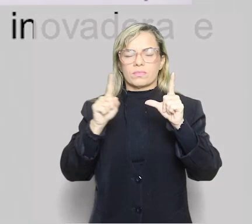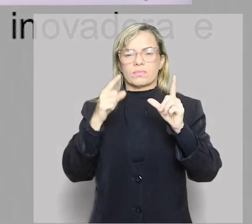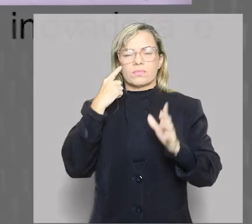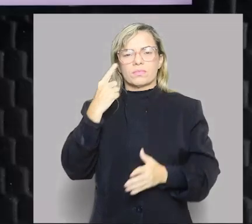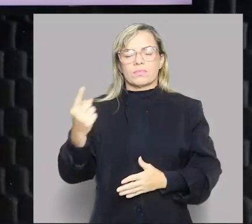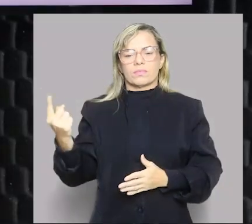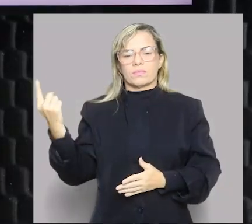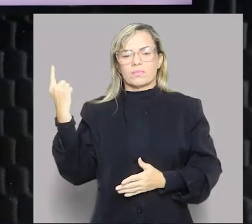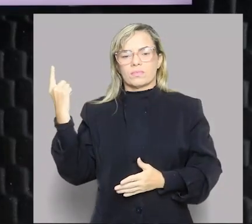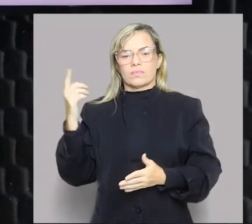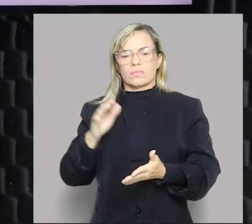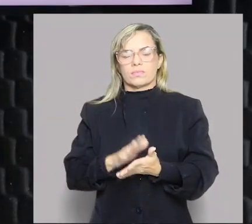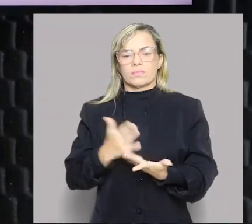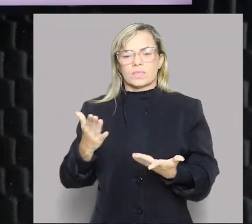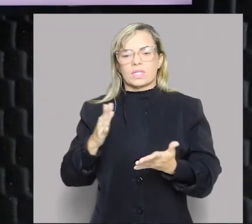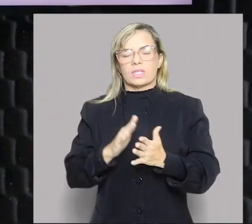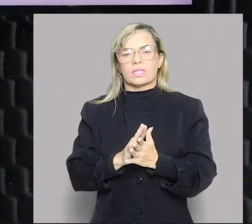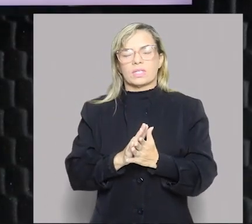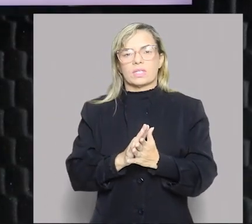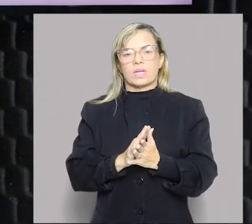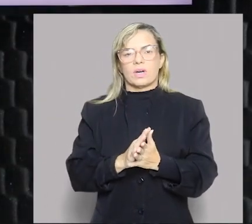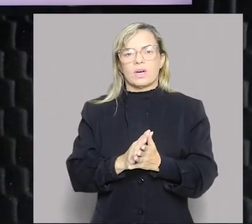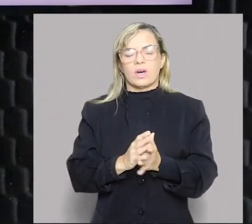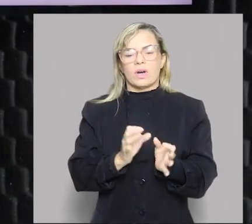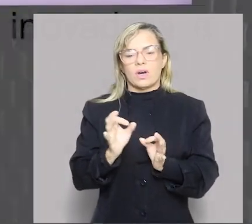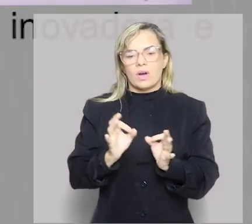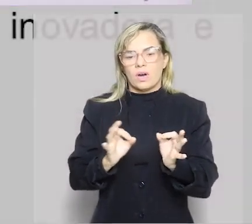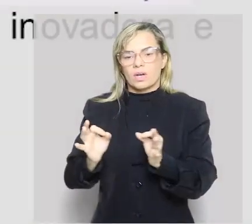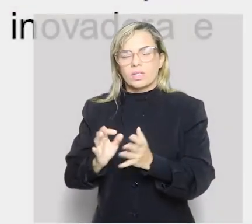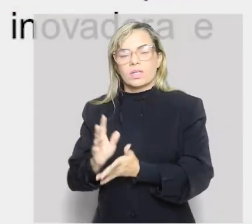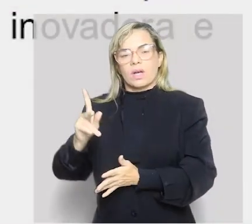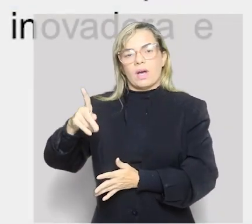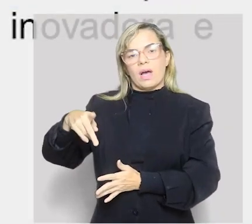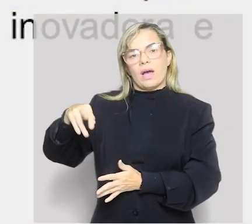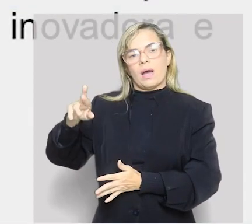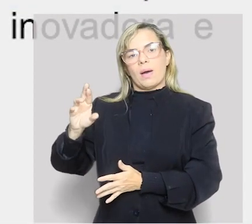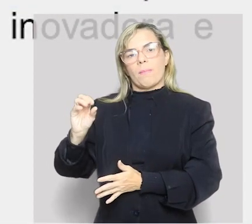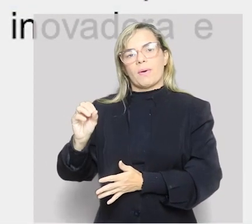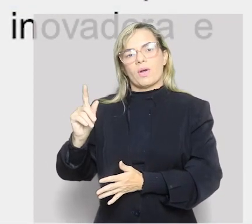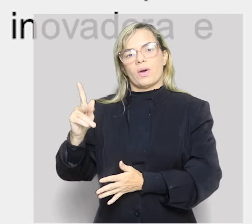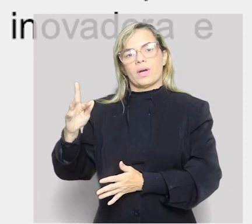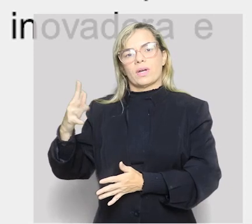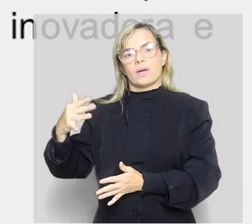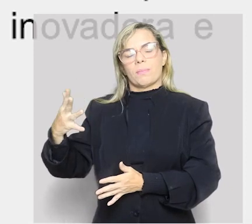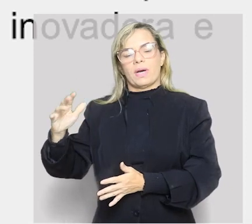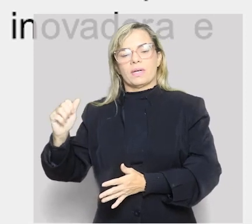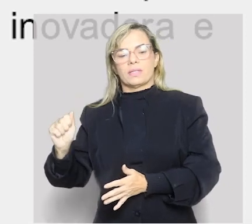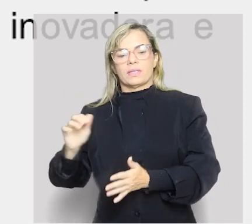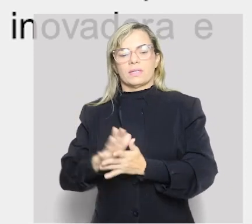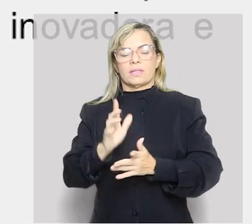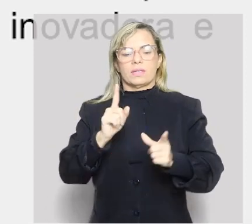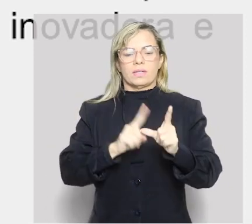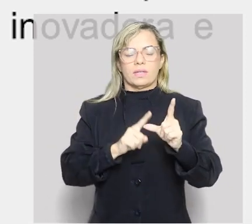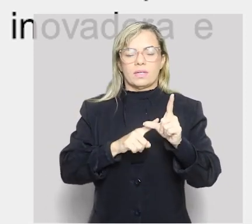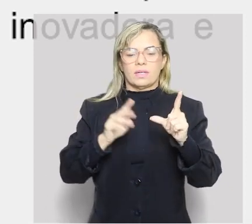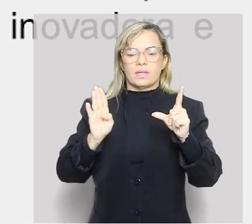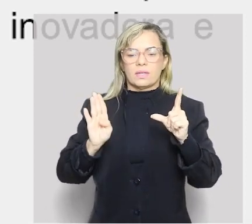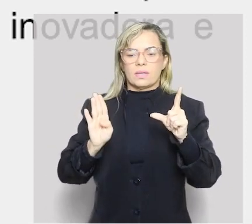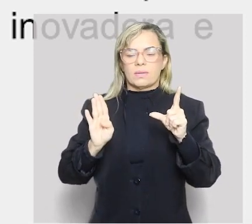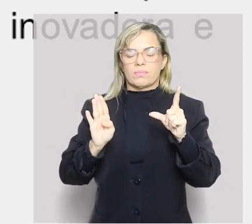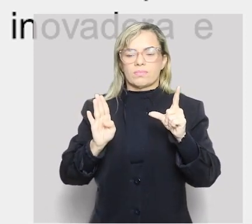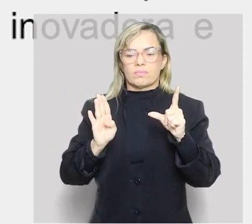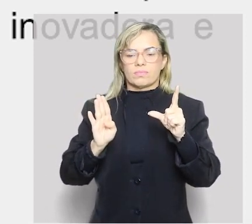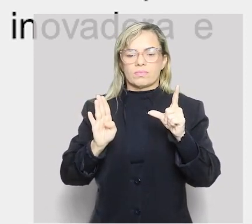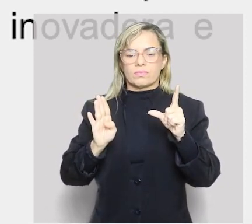é a obsolescência programada, tá? Aí nós temos redução da vida útil de um produto funcional